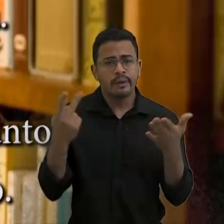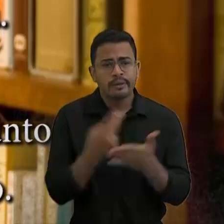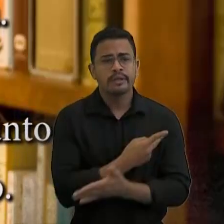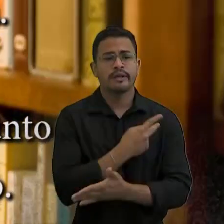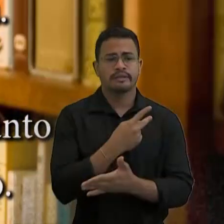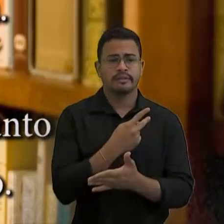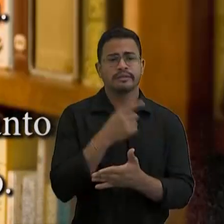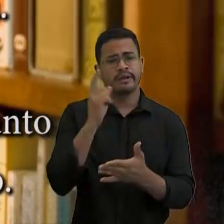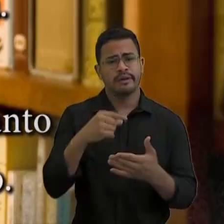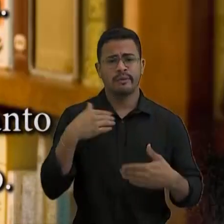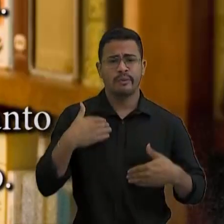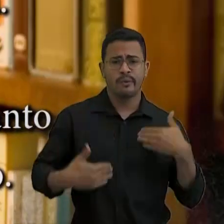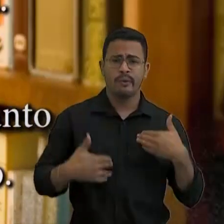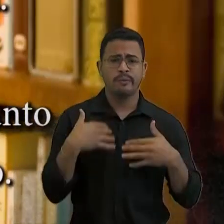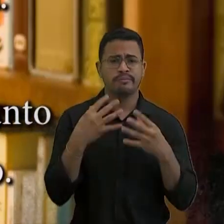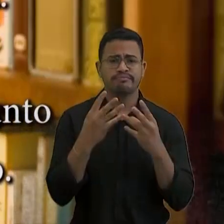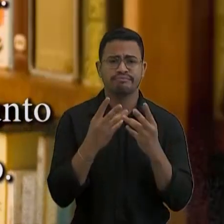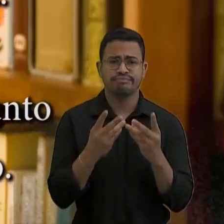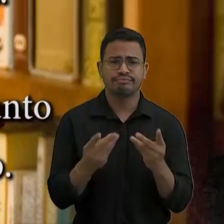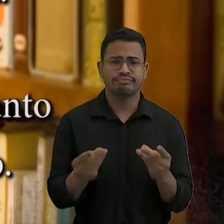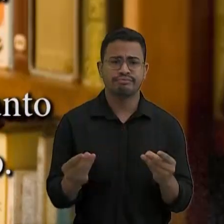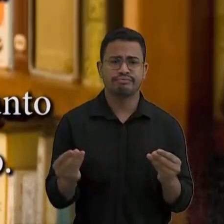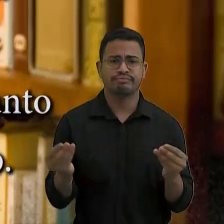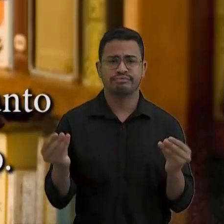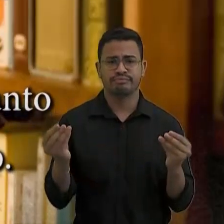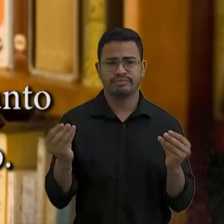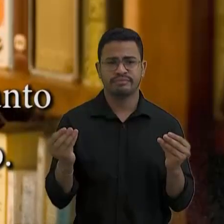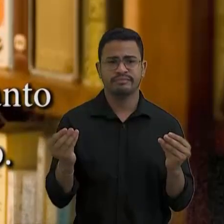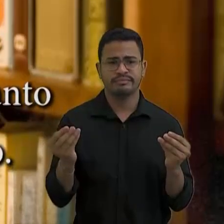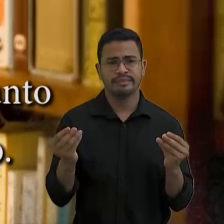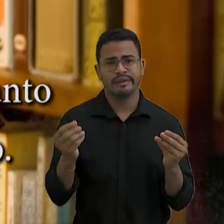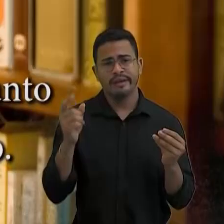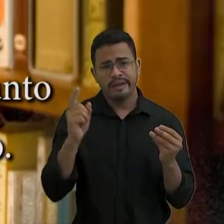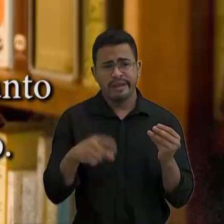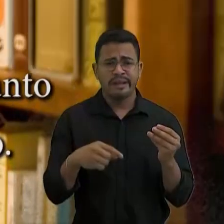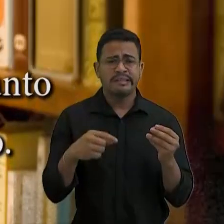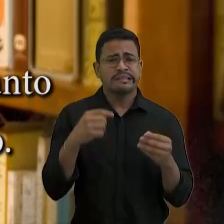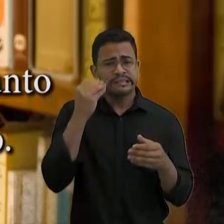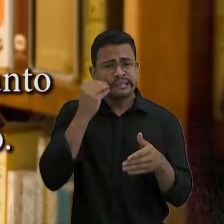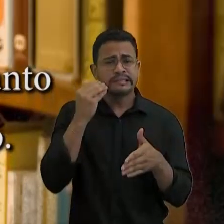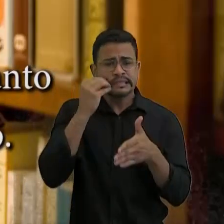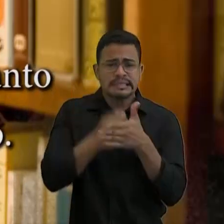de um corpo que no ser reluta e grita.